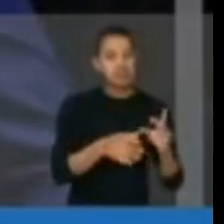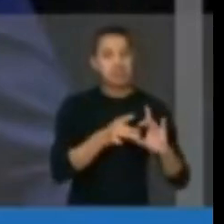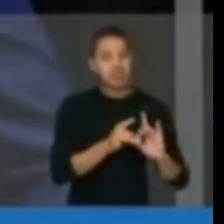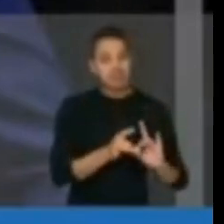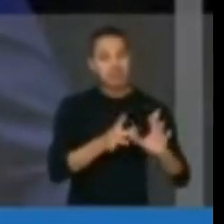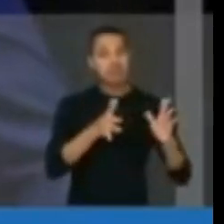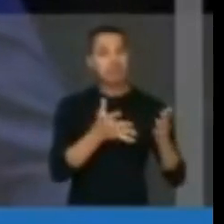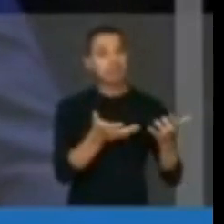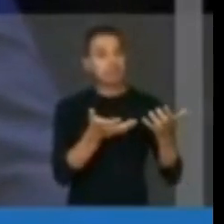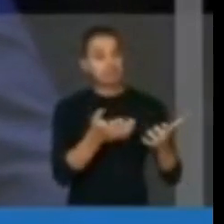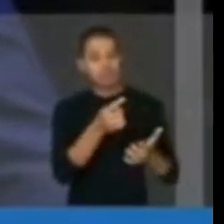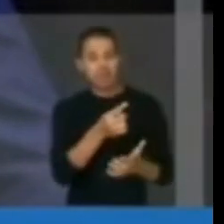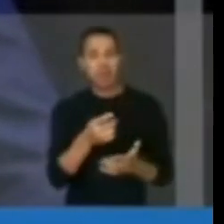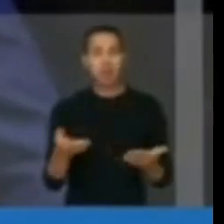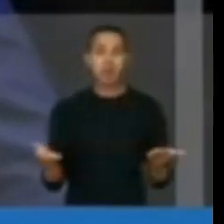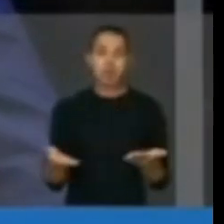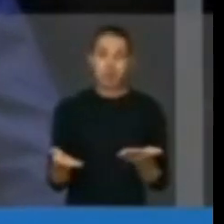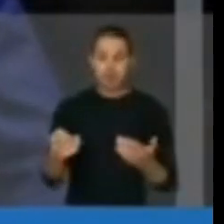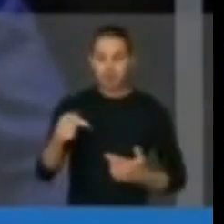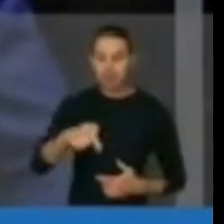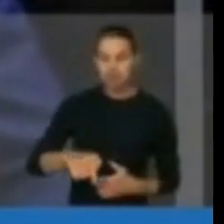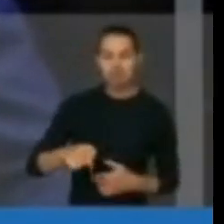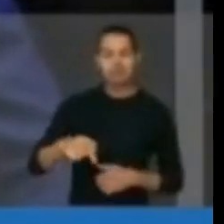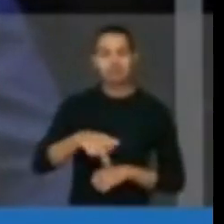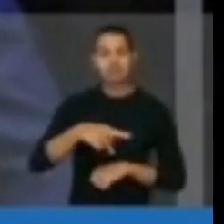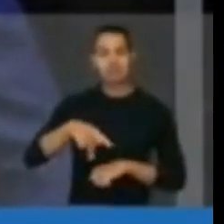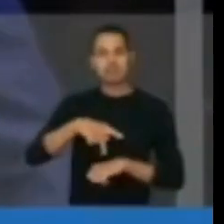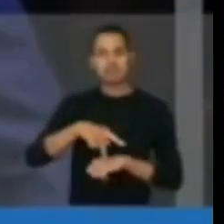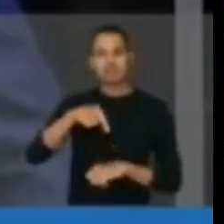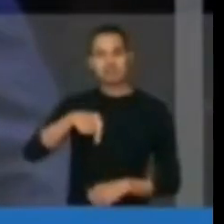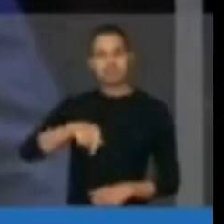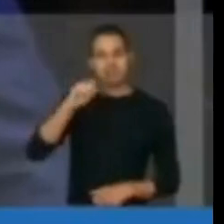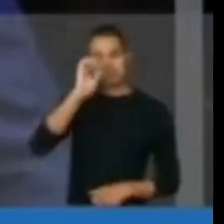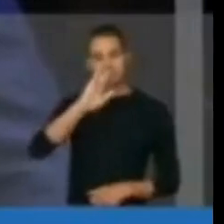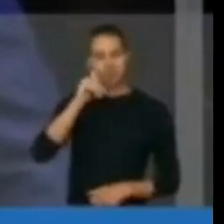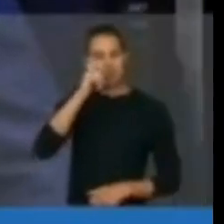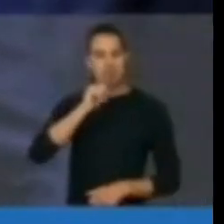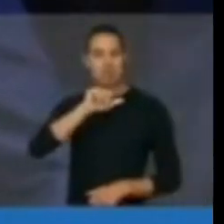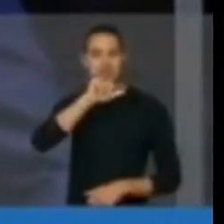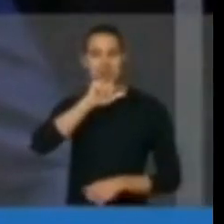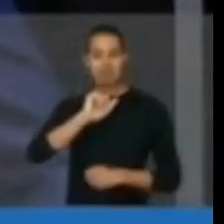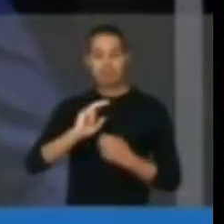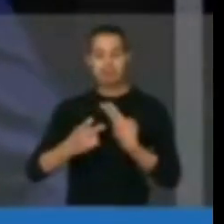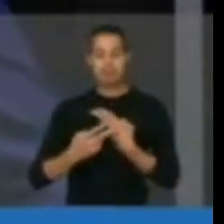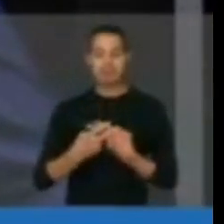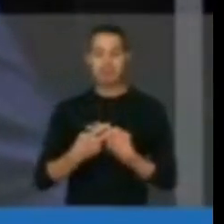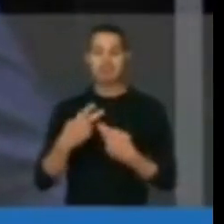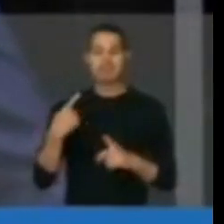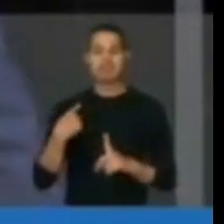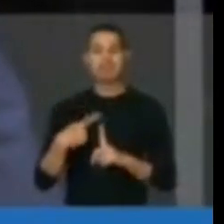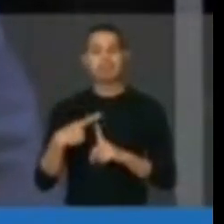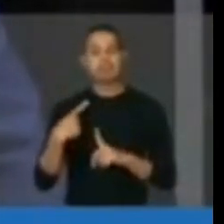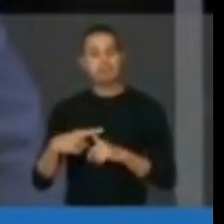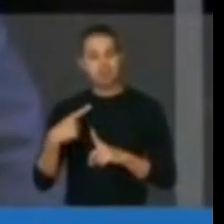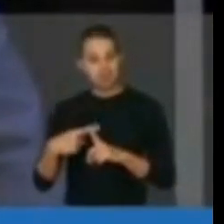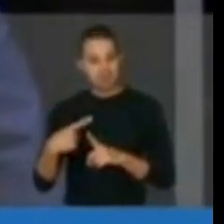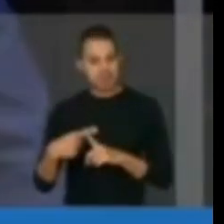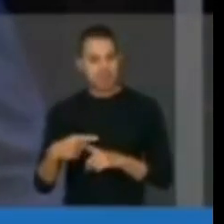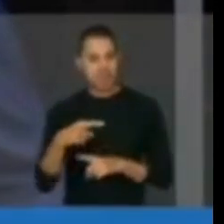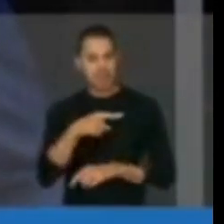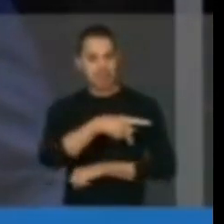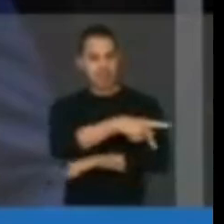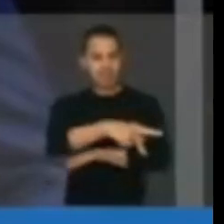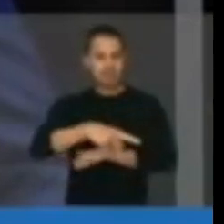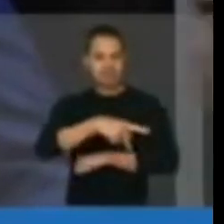nesse país, presidente, uma mãe presa por ter levado à Praça dos Três Poderes